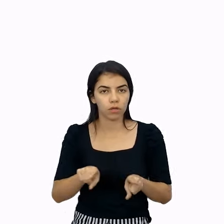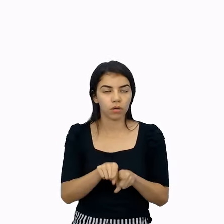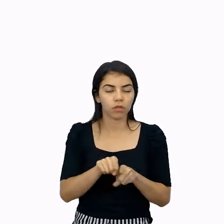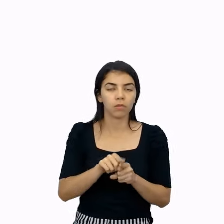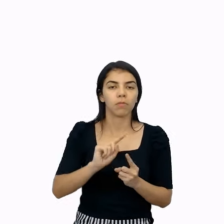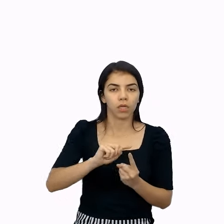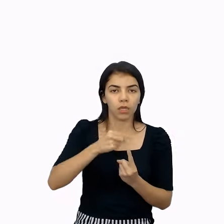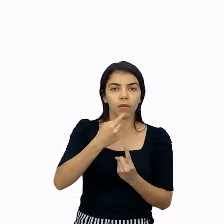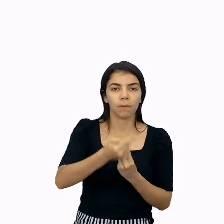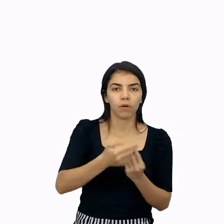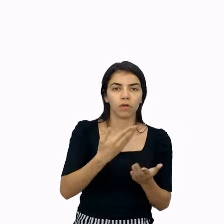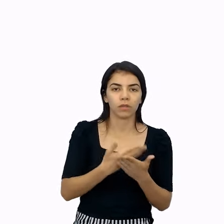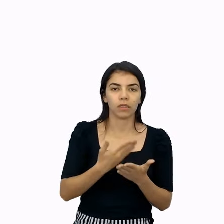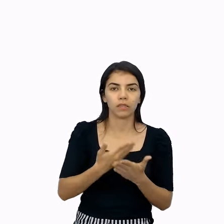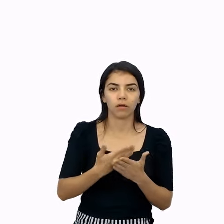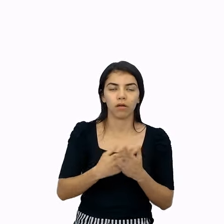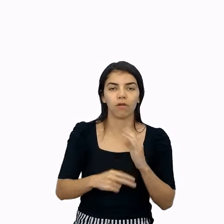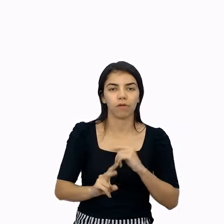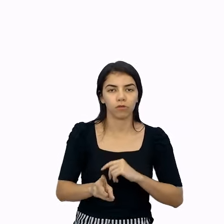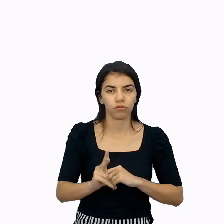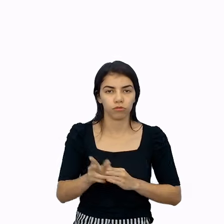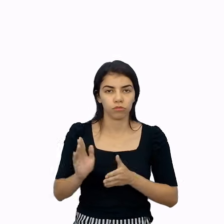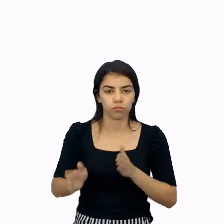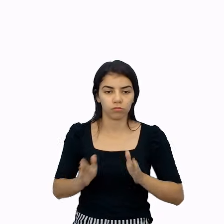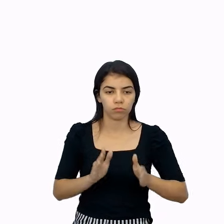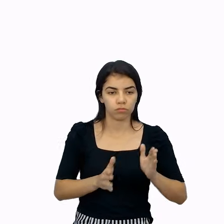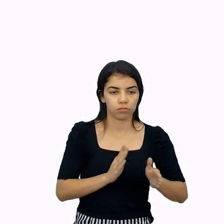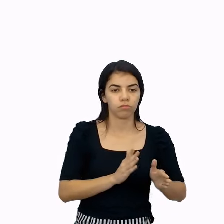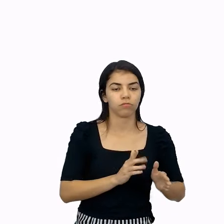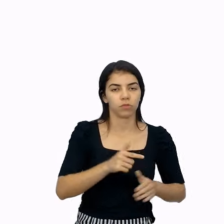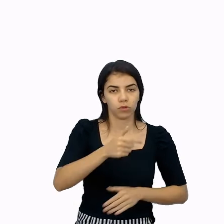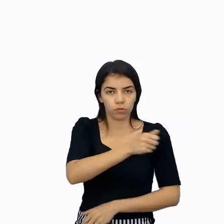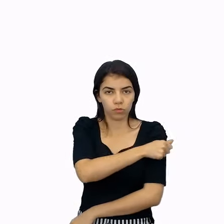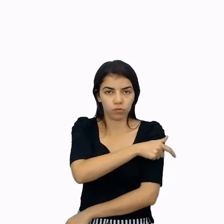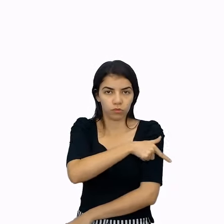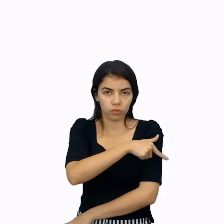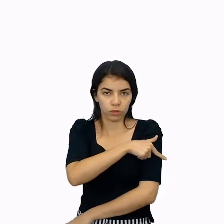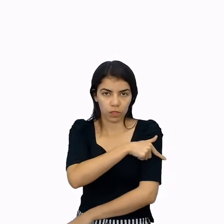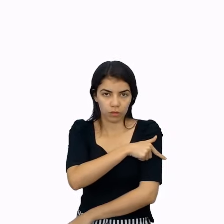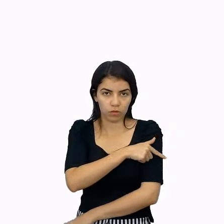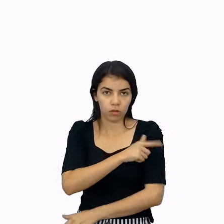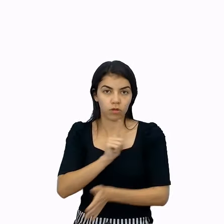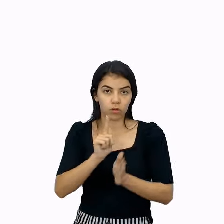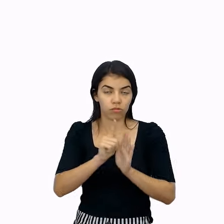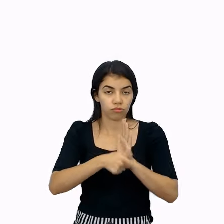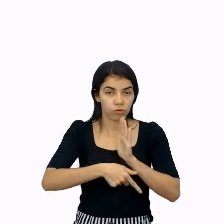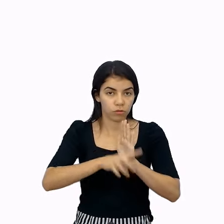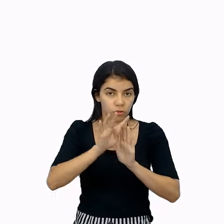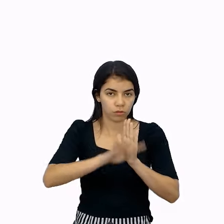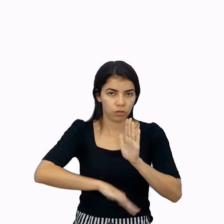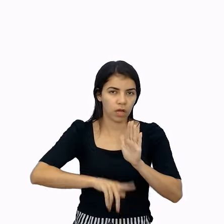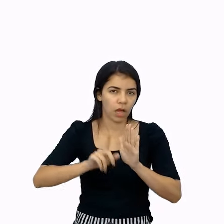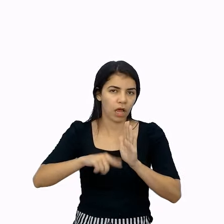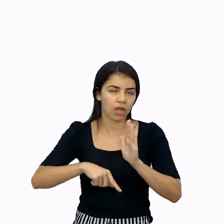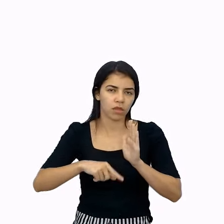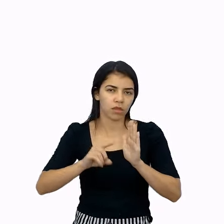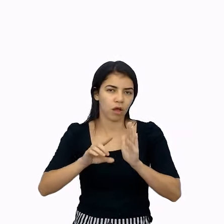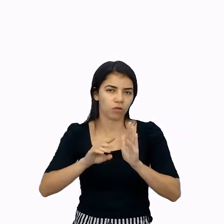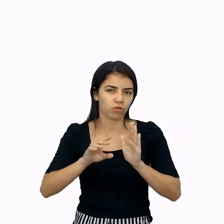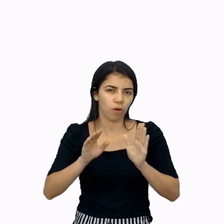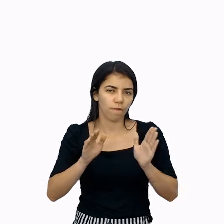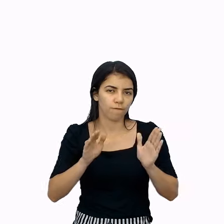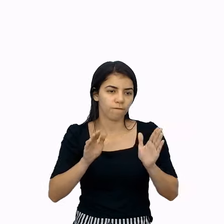de todas as aulas dessa sequência do sétimo ano. Então, os gêneros textuais não se classificam em um